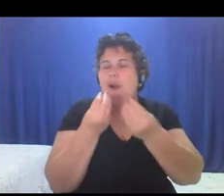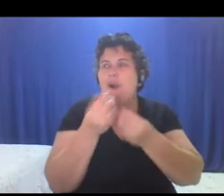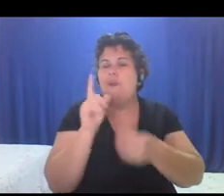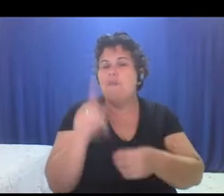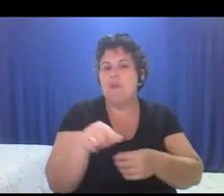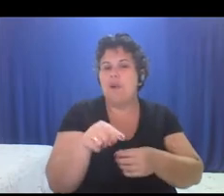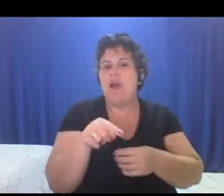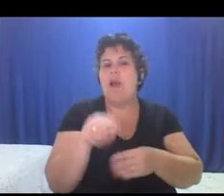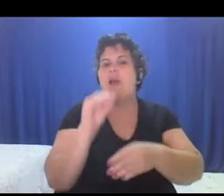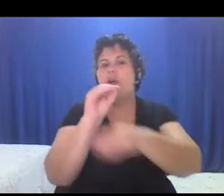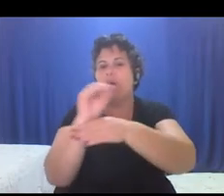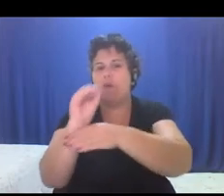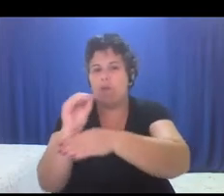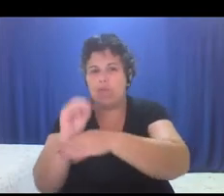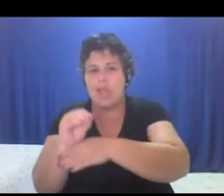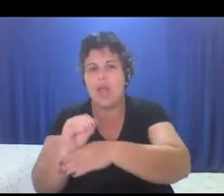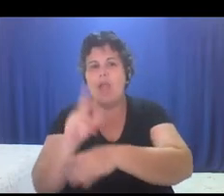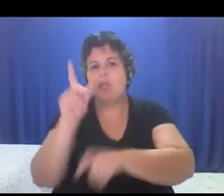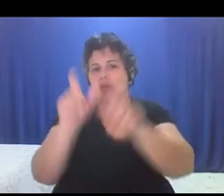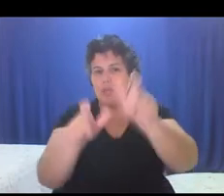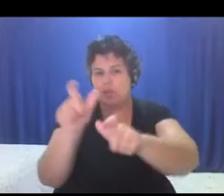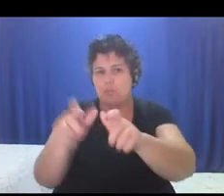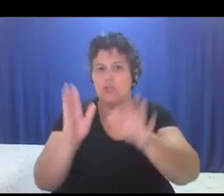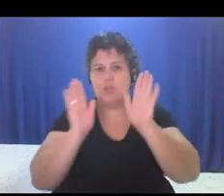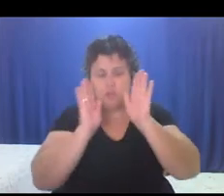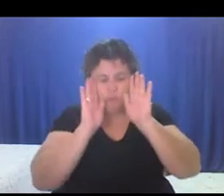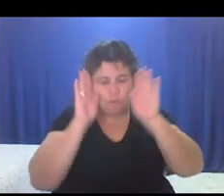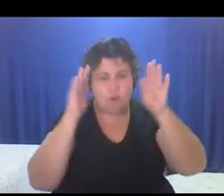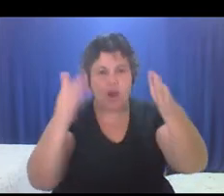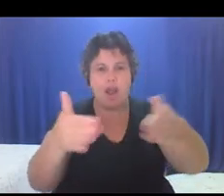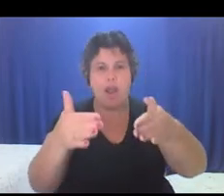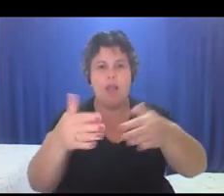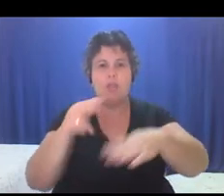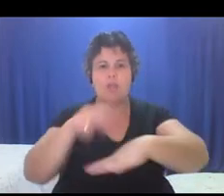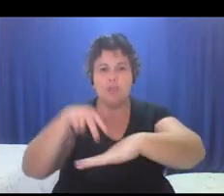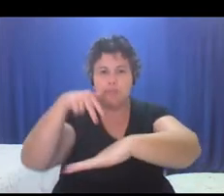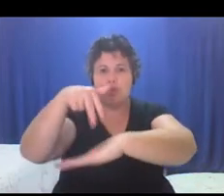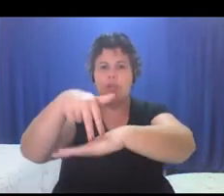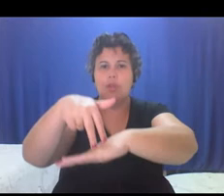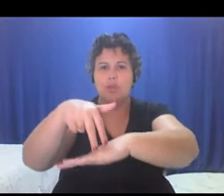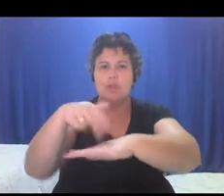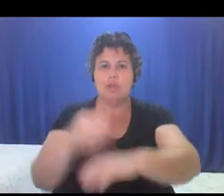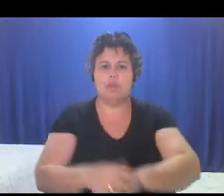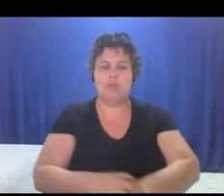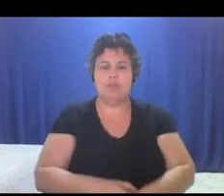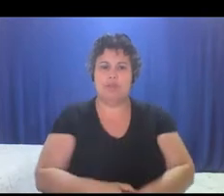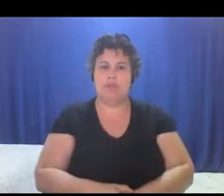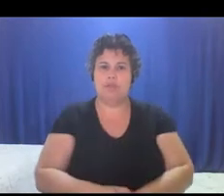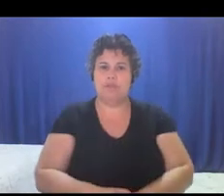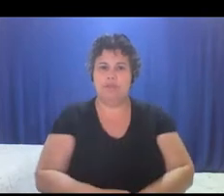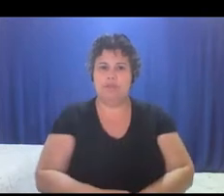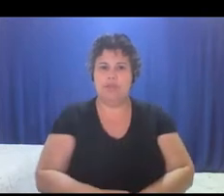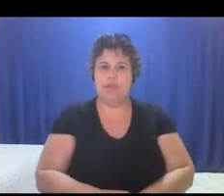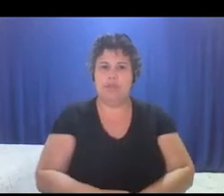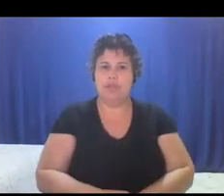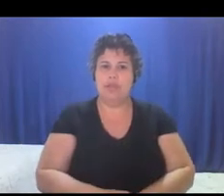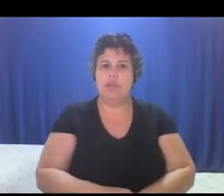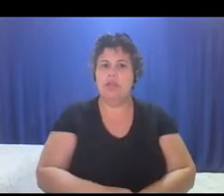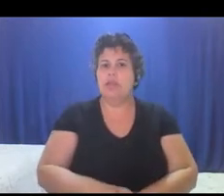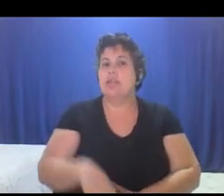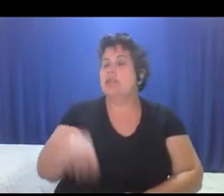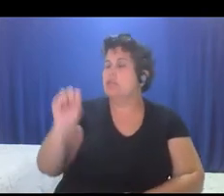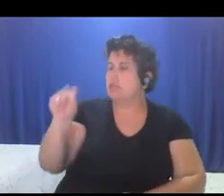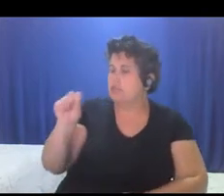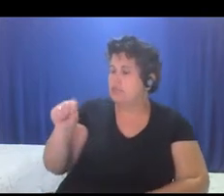de trazer as pessoas já focado nesse protagonismo, nesse CIT Way, né? Sim, a gente desde o primeiro momento que a